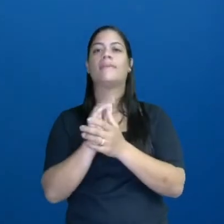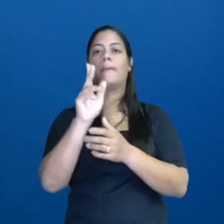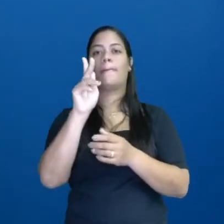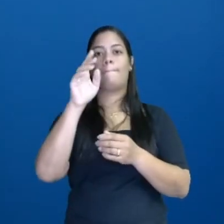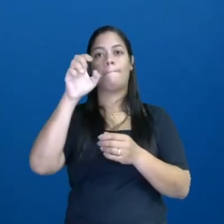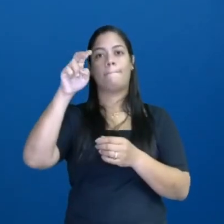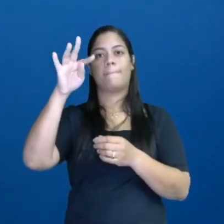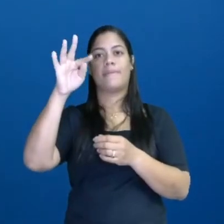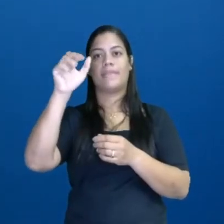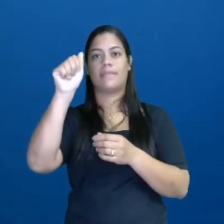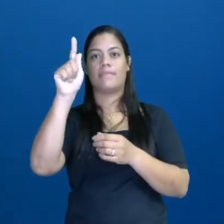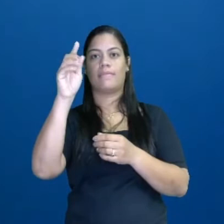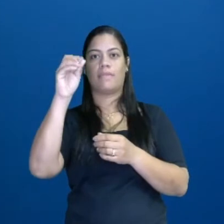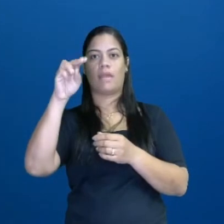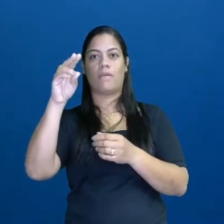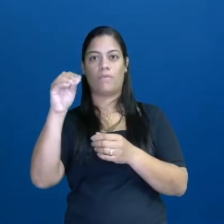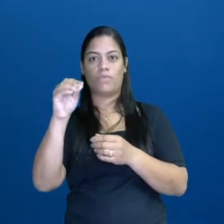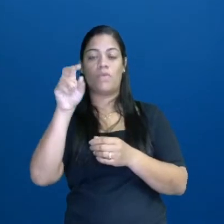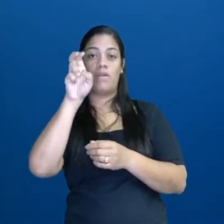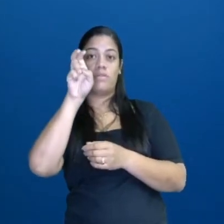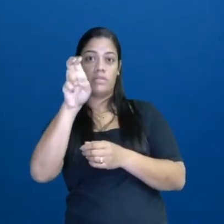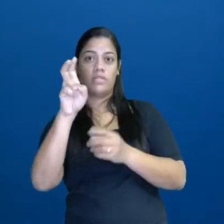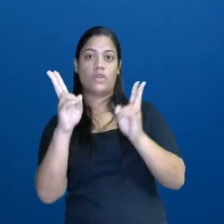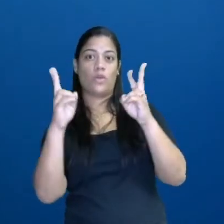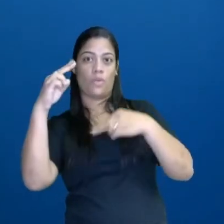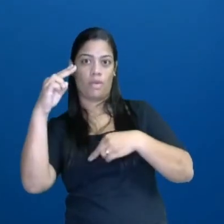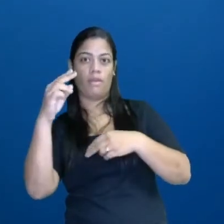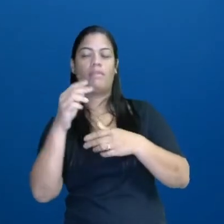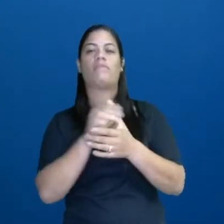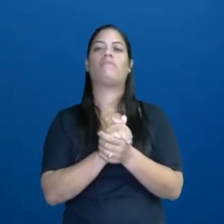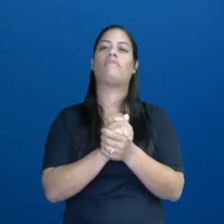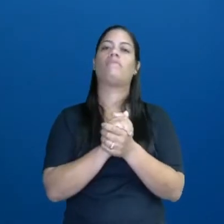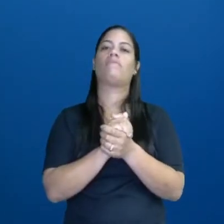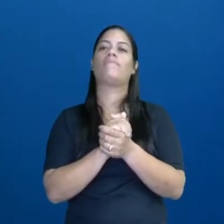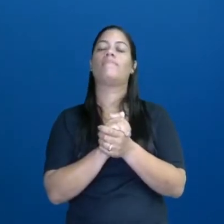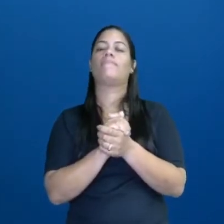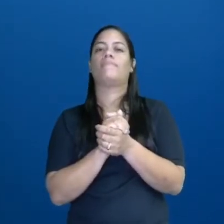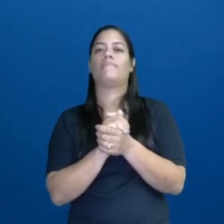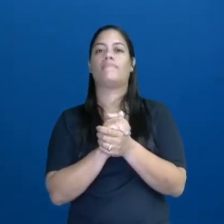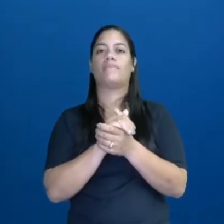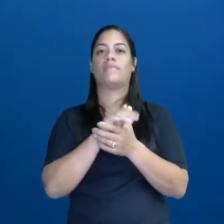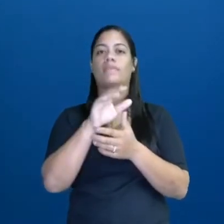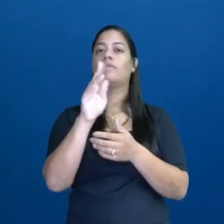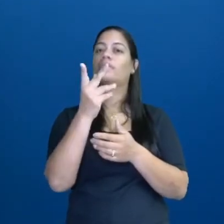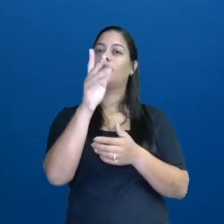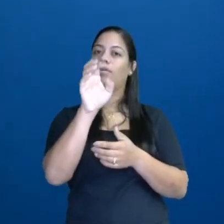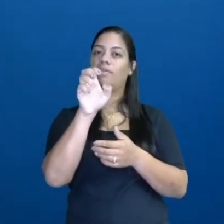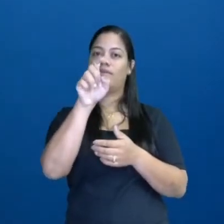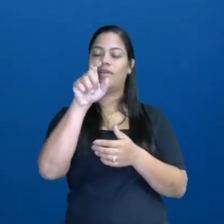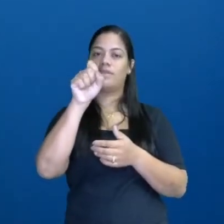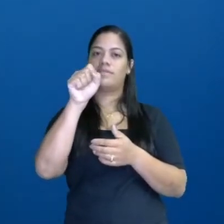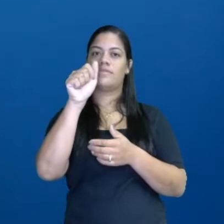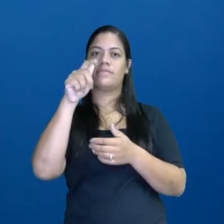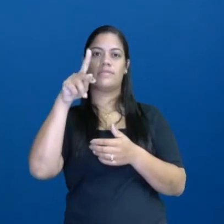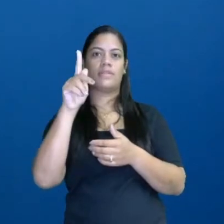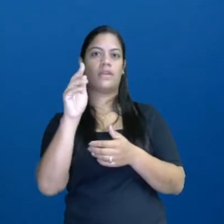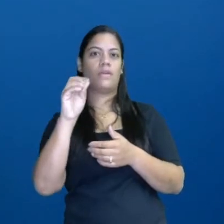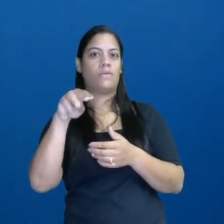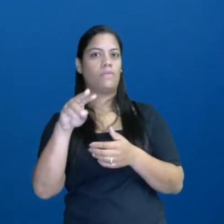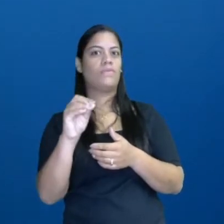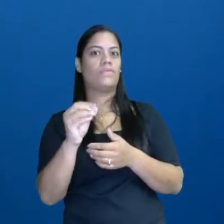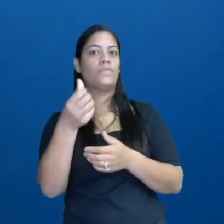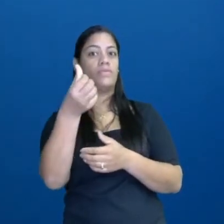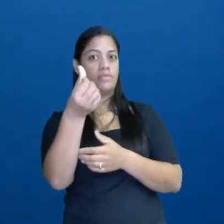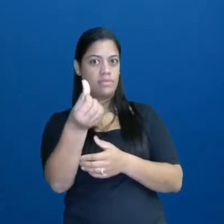Pentágono, né? Tem 5 lados, ok? Um pentágono tem um hexágono. O hexágono, ele tem